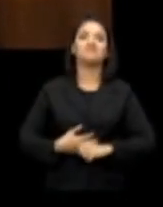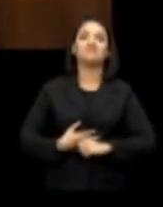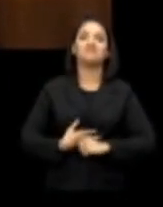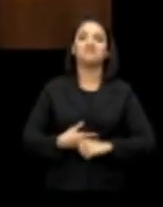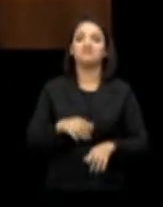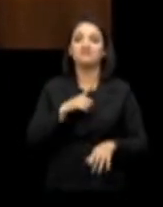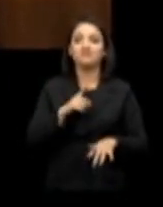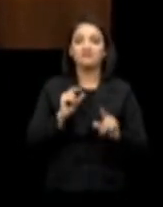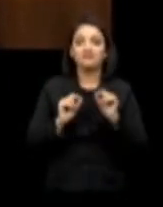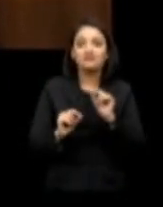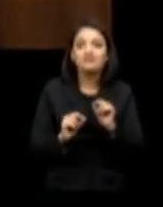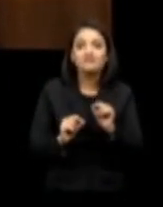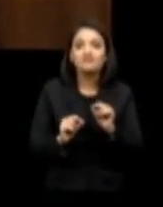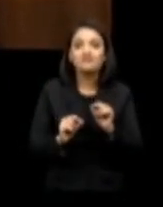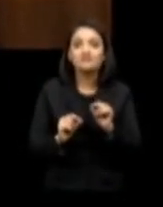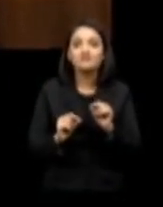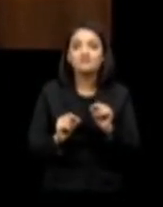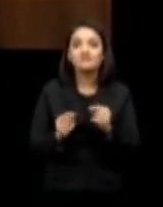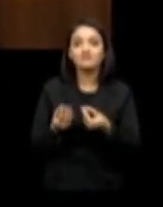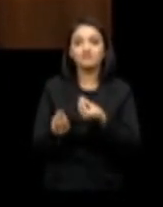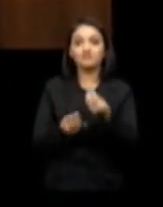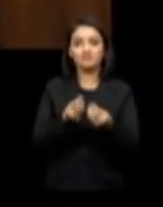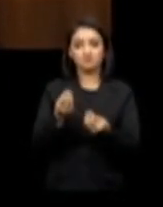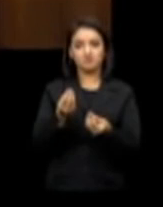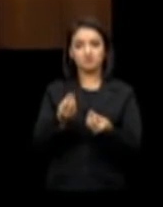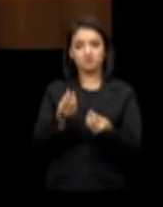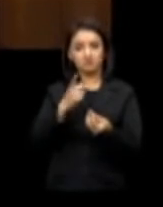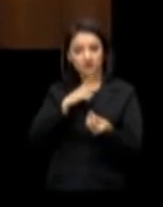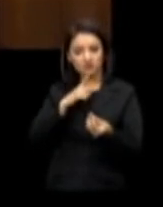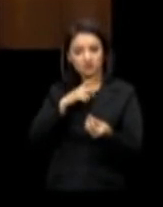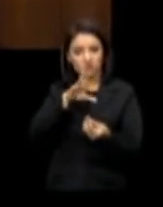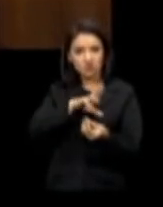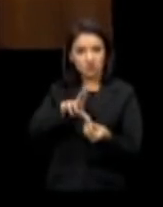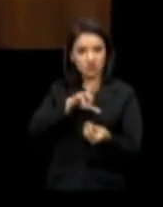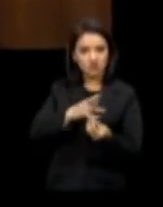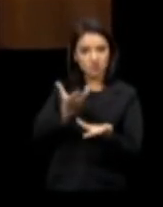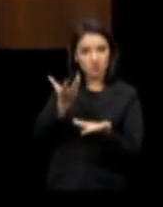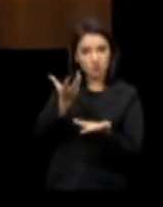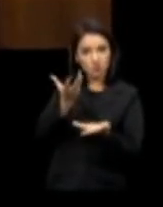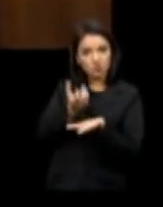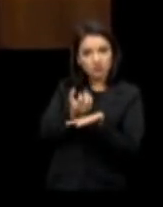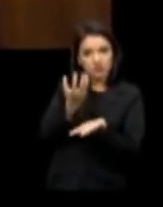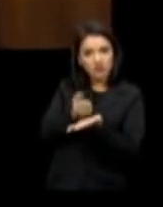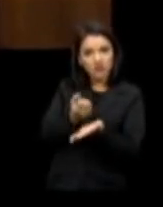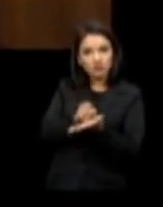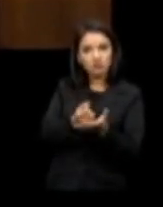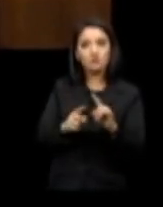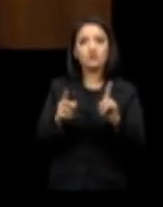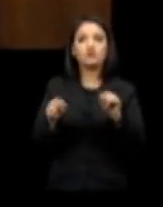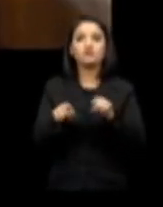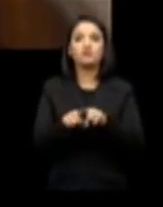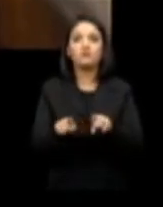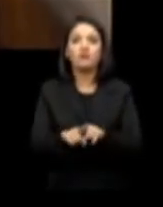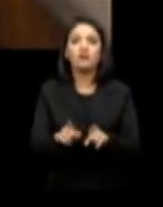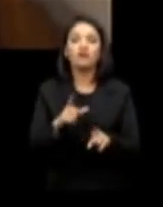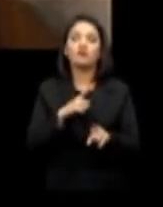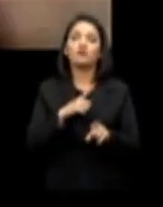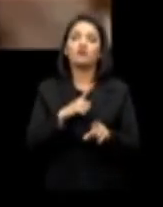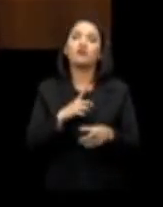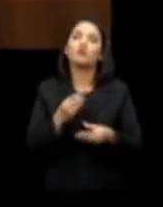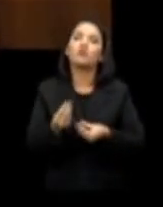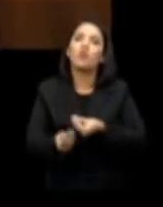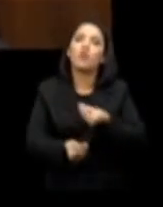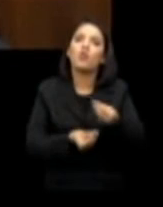dados compartilhados, seja contemplando mecanismos minimamente eficientes de transparência no